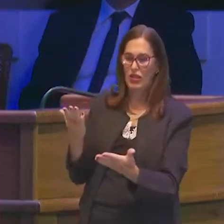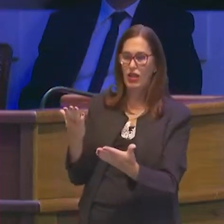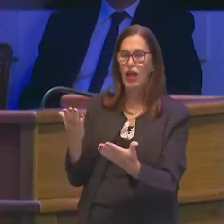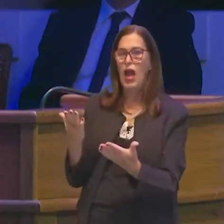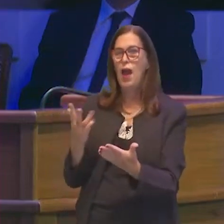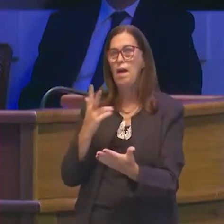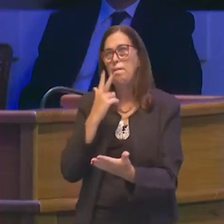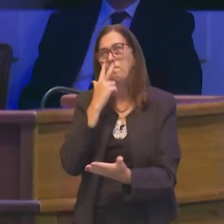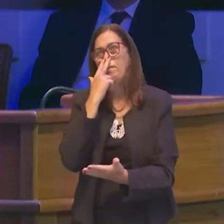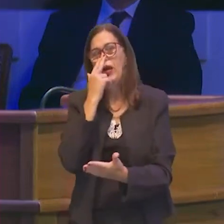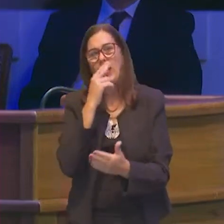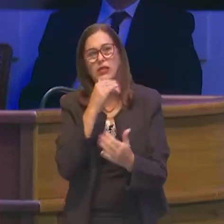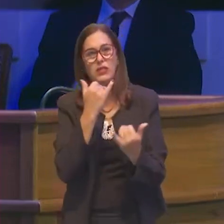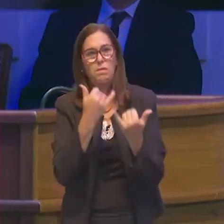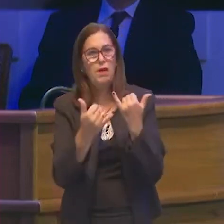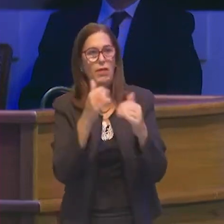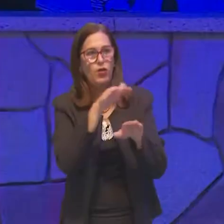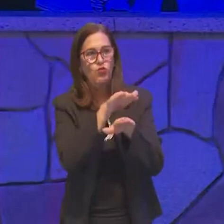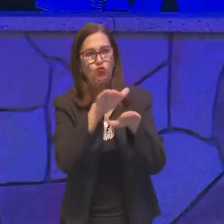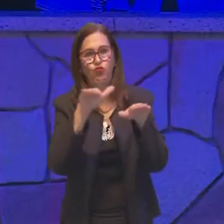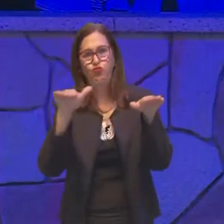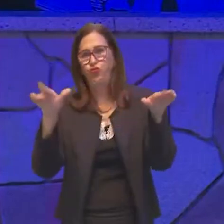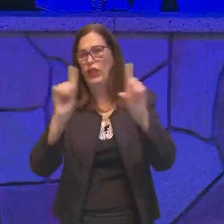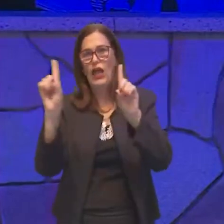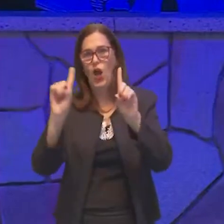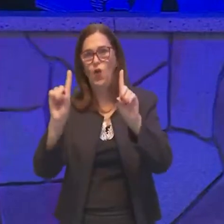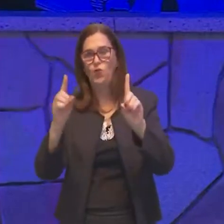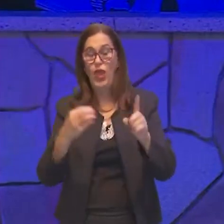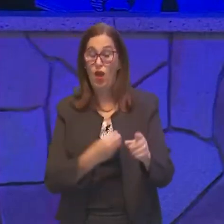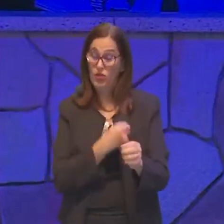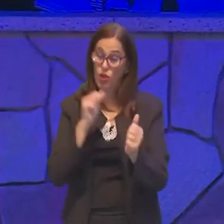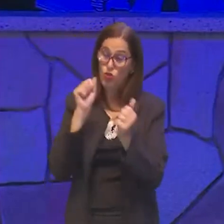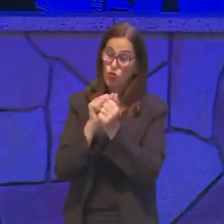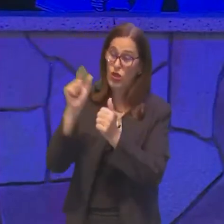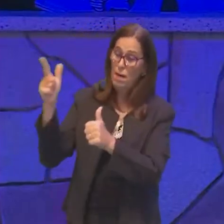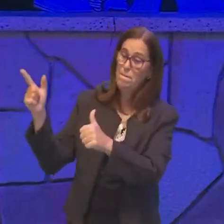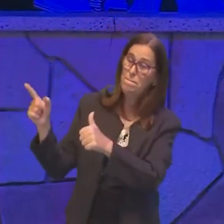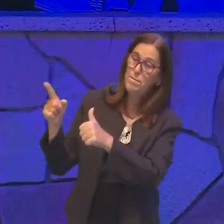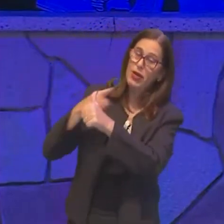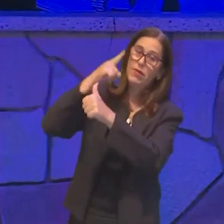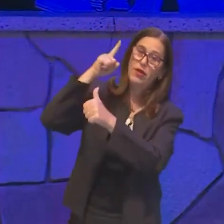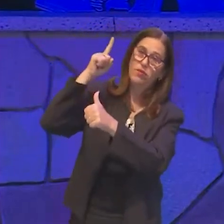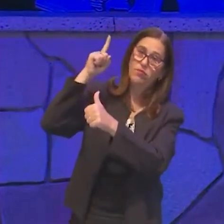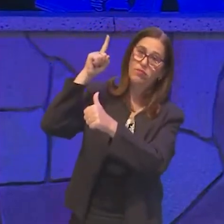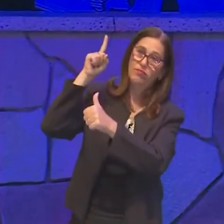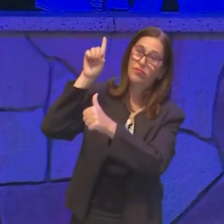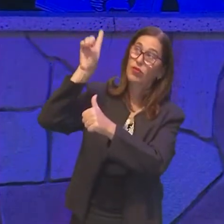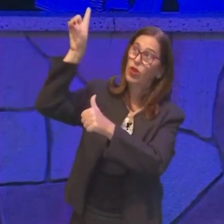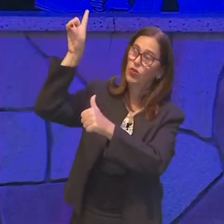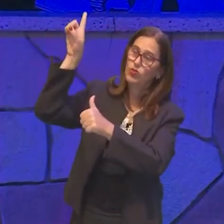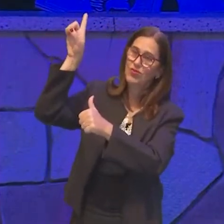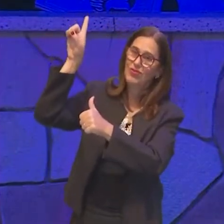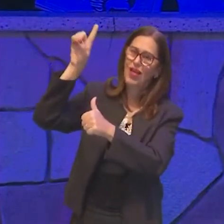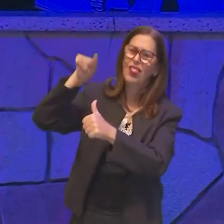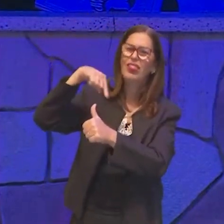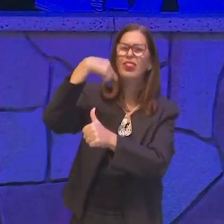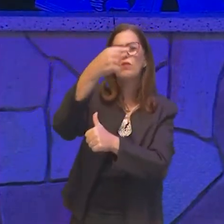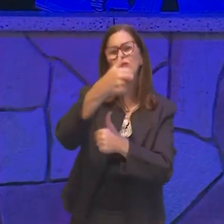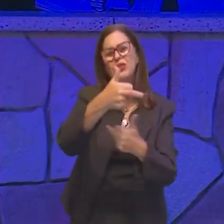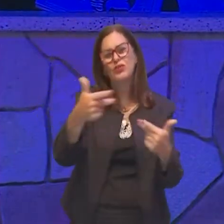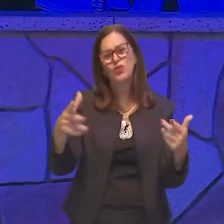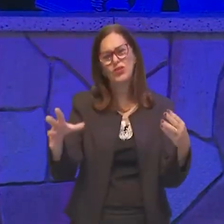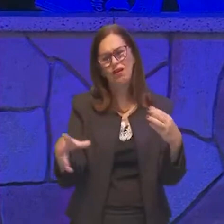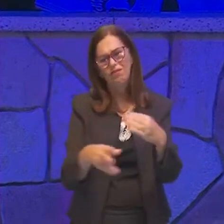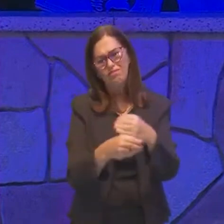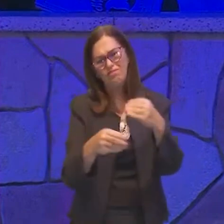as coisas estão no mesmo patamar, não. A vida com Deus está em primeiro lugar. Todas as demais coisas